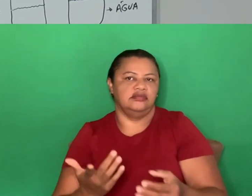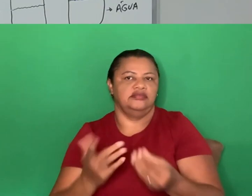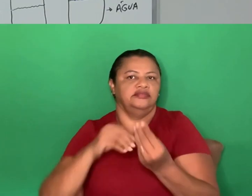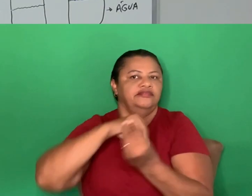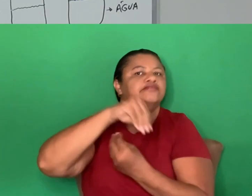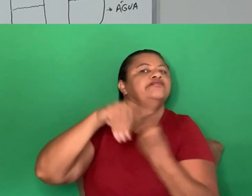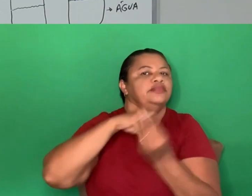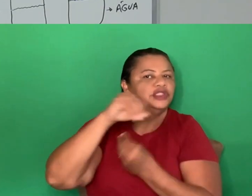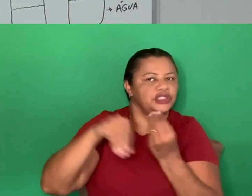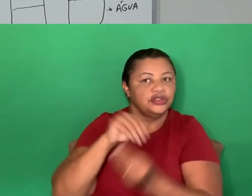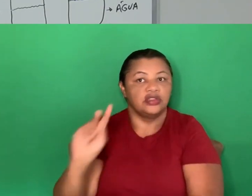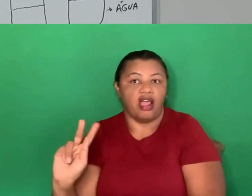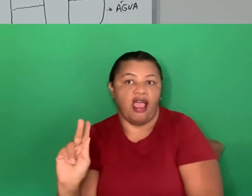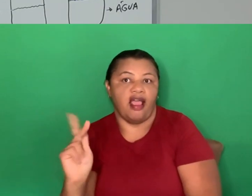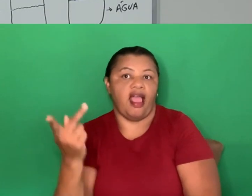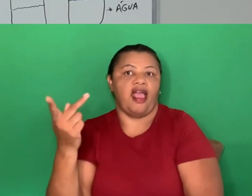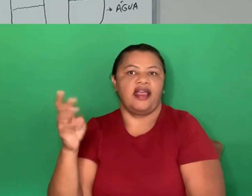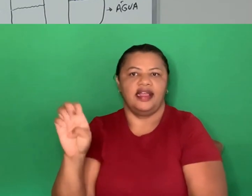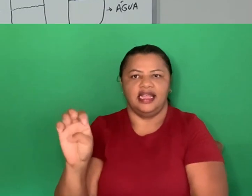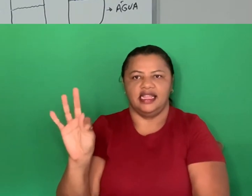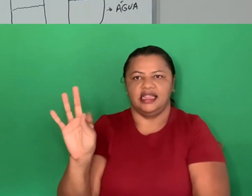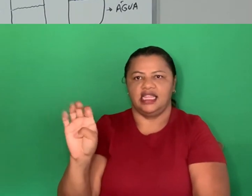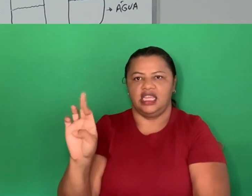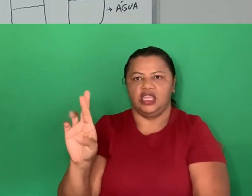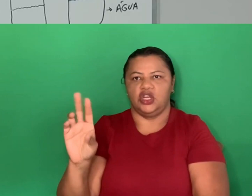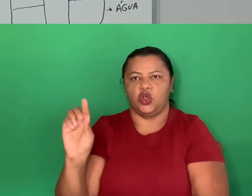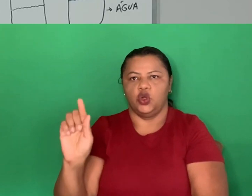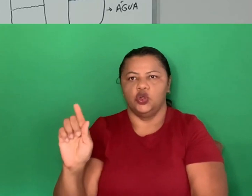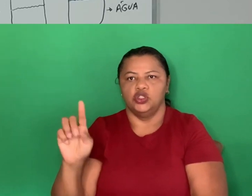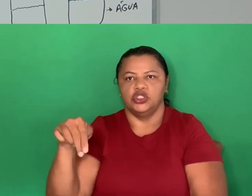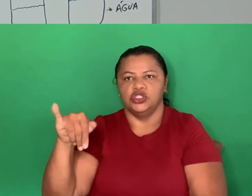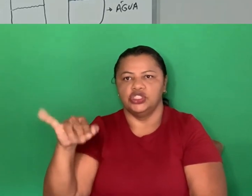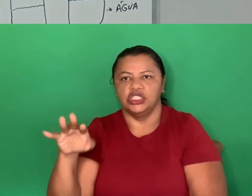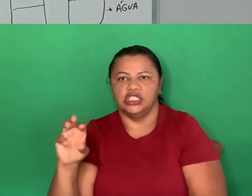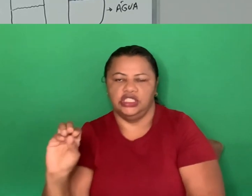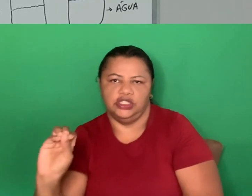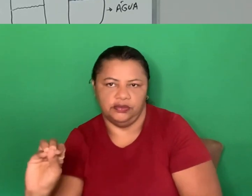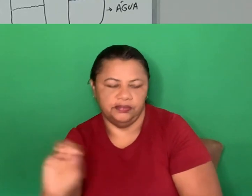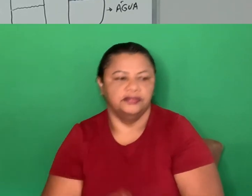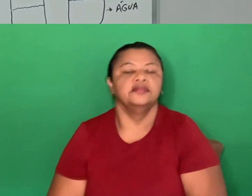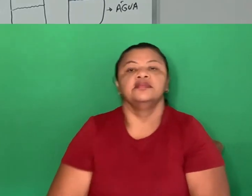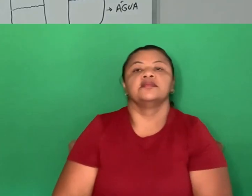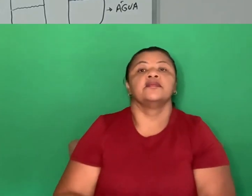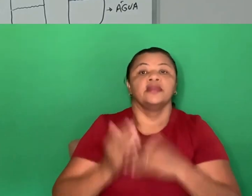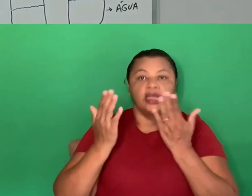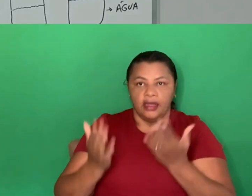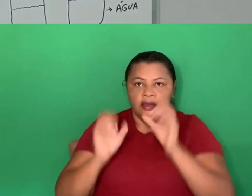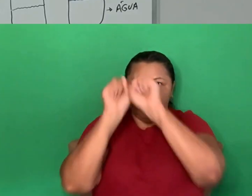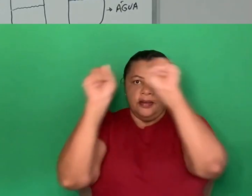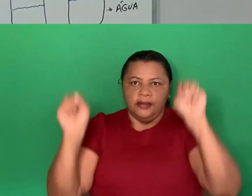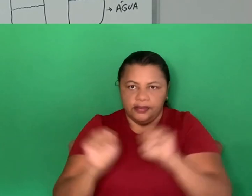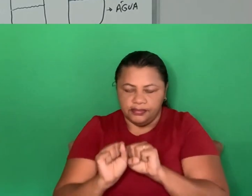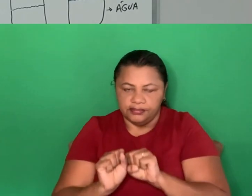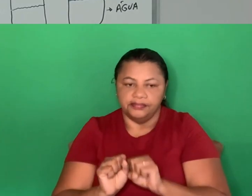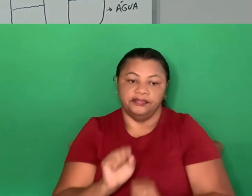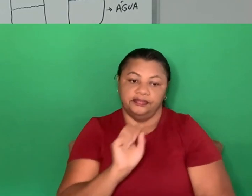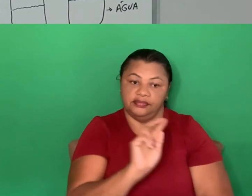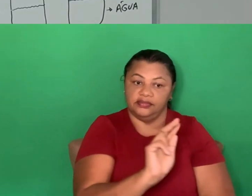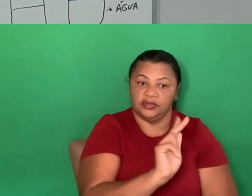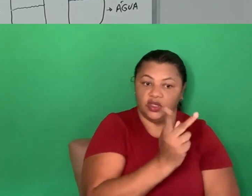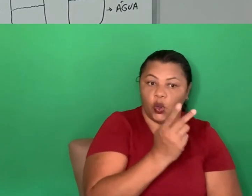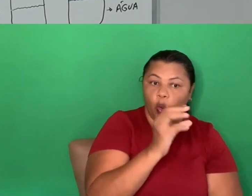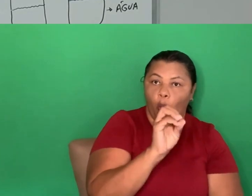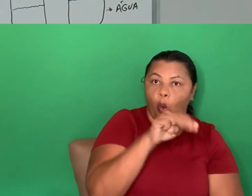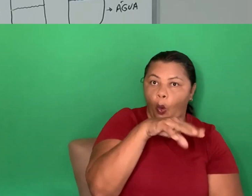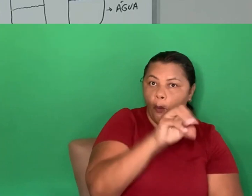parte líquida. Nesse momento eu tenho duas fases. Isso é um sistema heterogêneo. Tá? Aqui alguns exemplinhos, bem